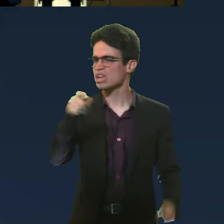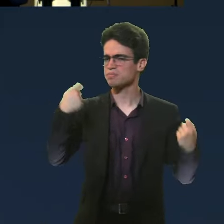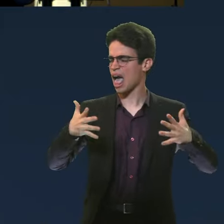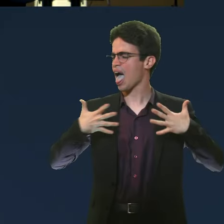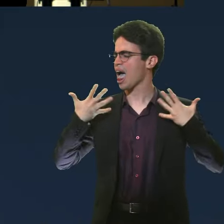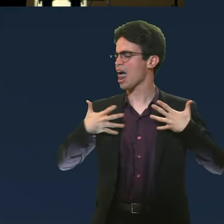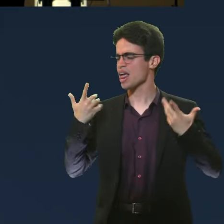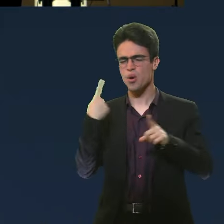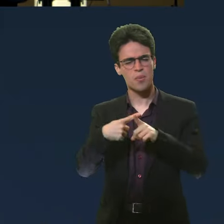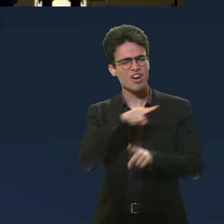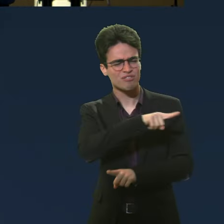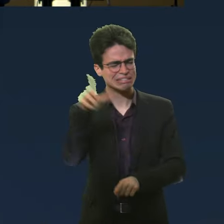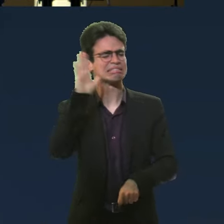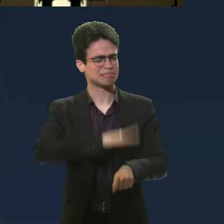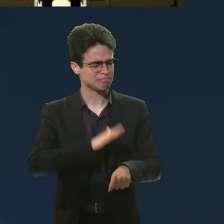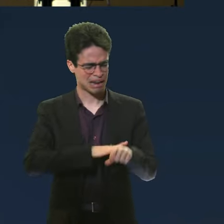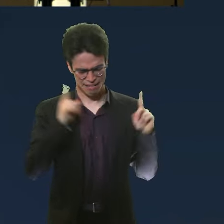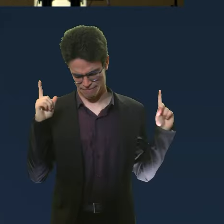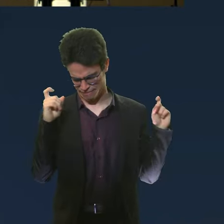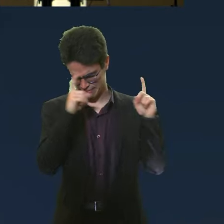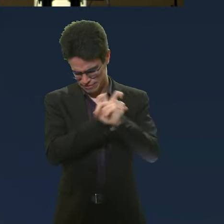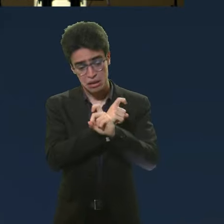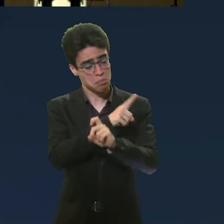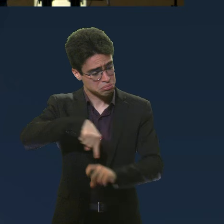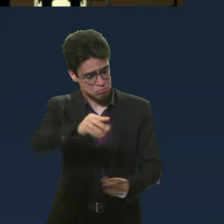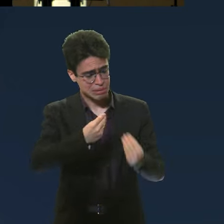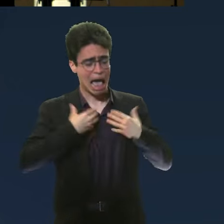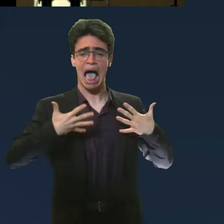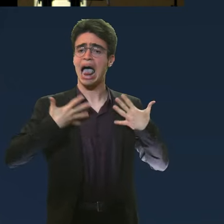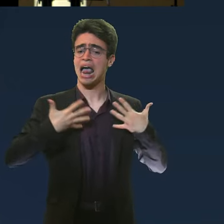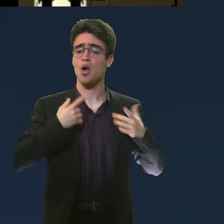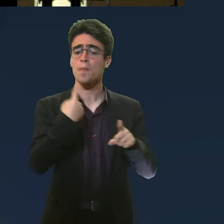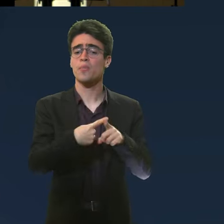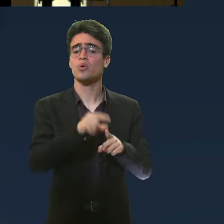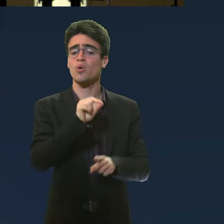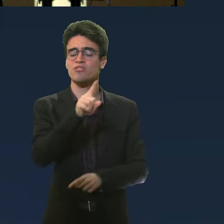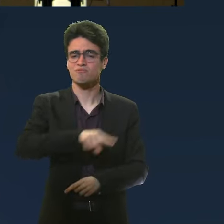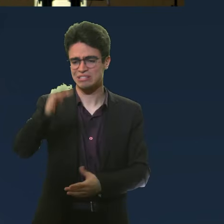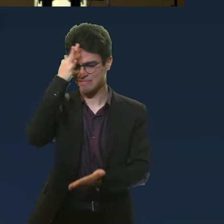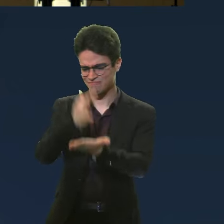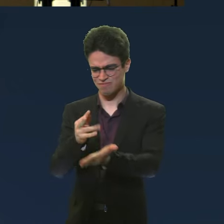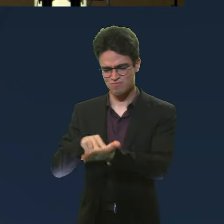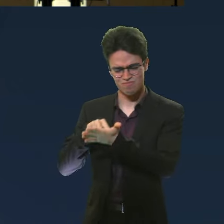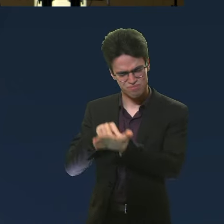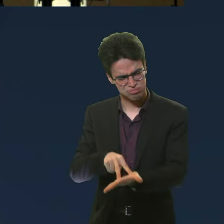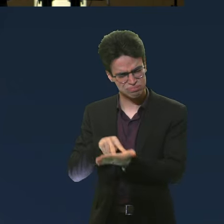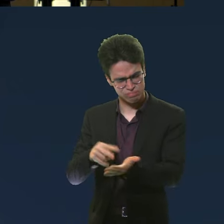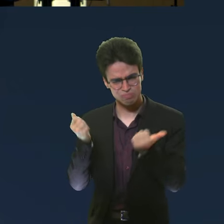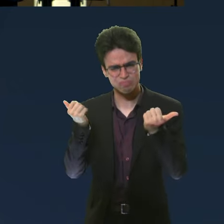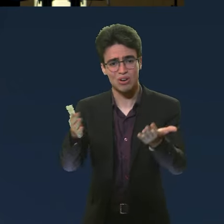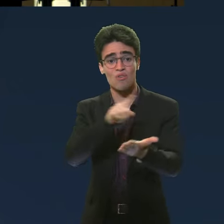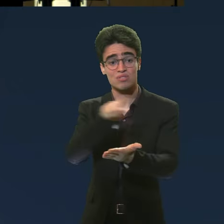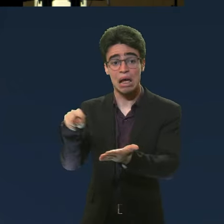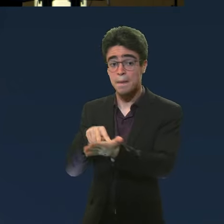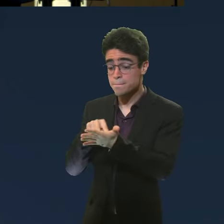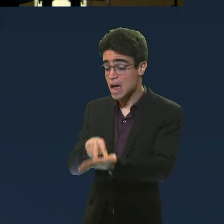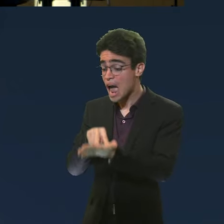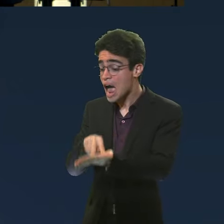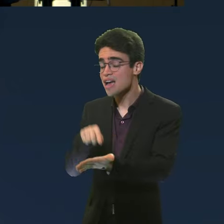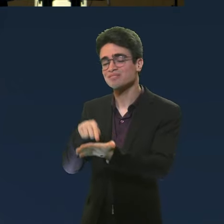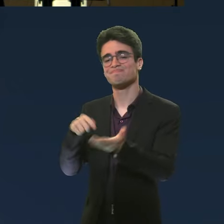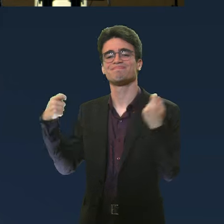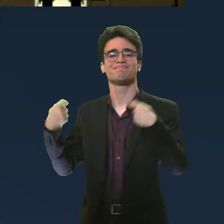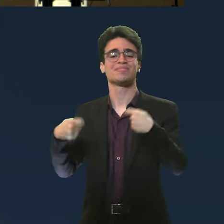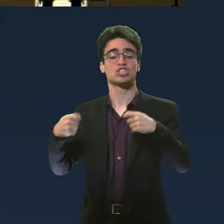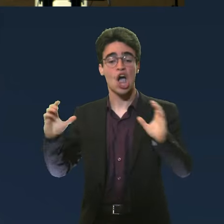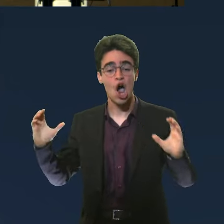fato de passarem por diversas provações, pois vocês sabem que a prova da sua fé produz perseverança, e a perseverança deve ter ação